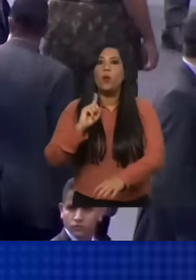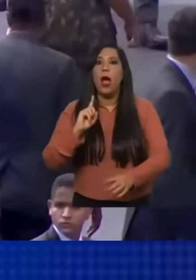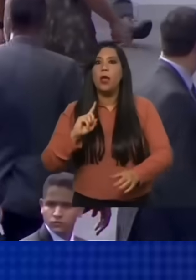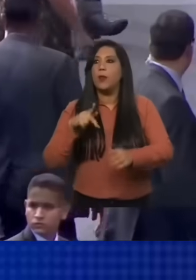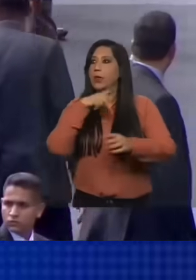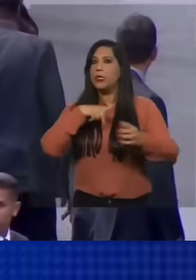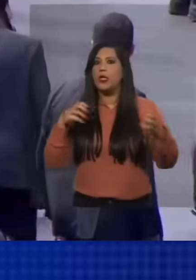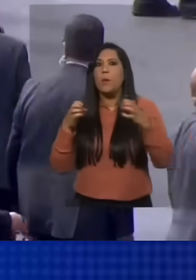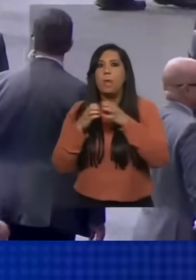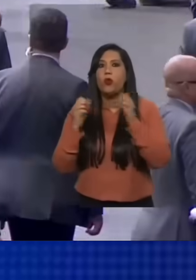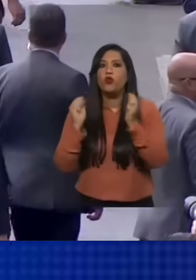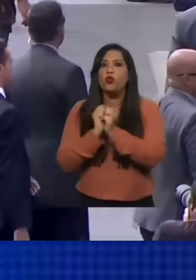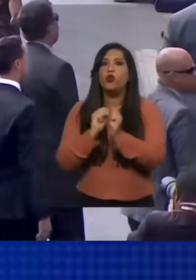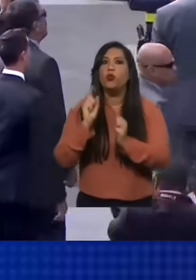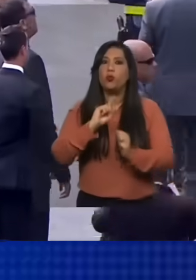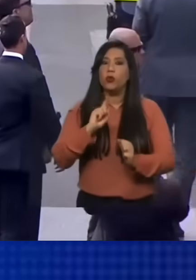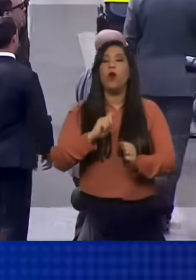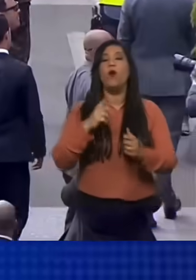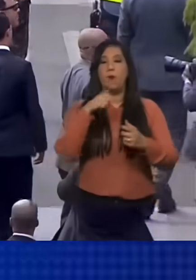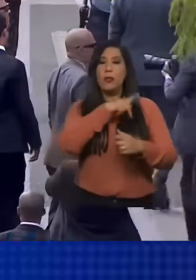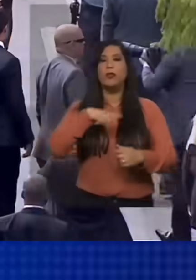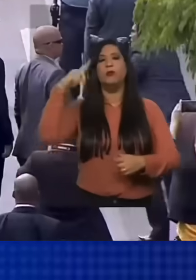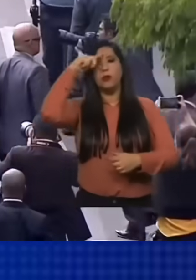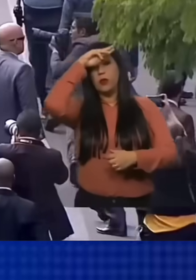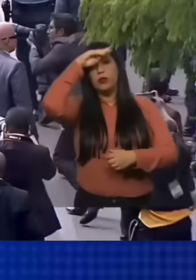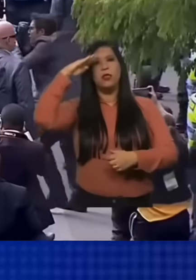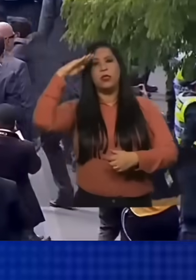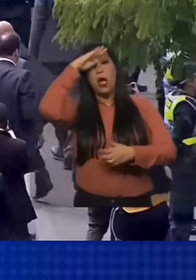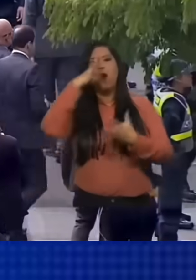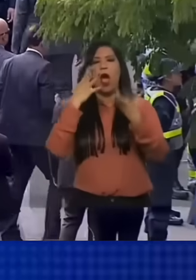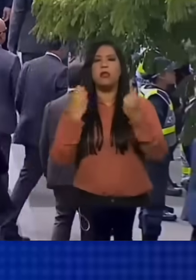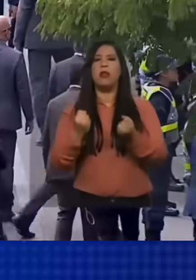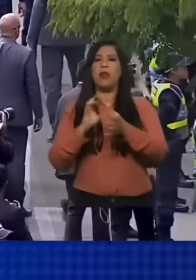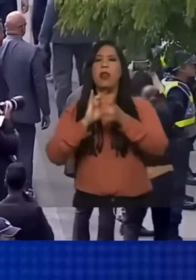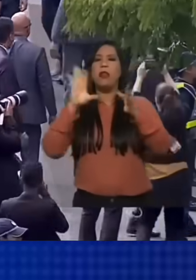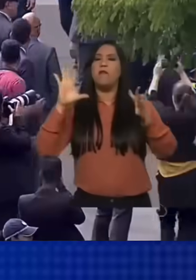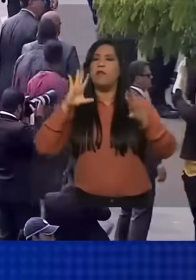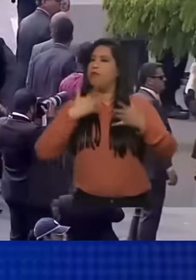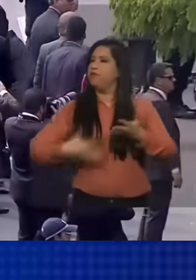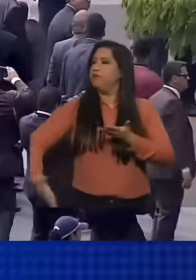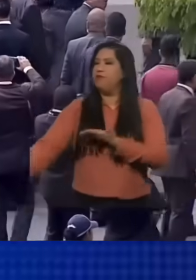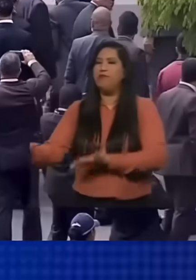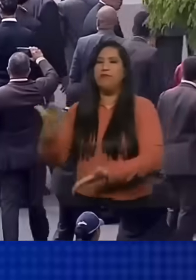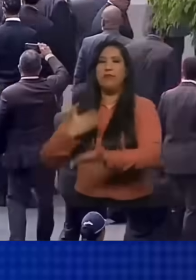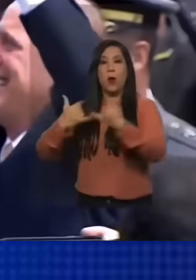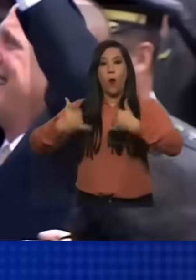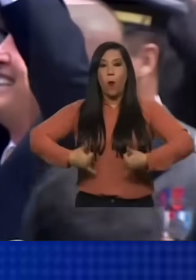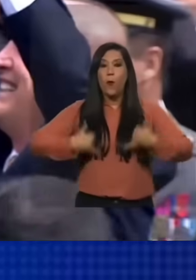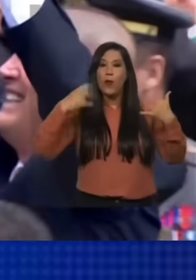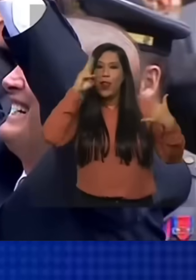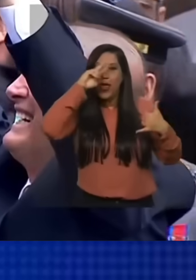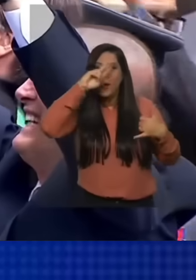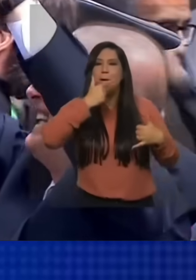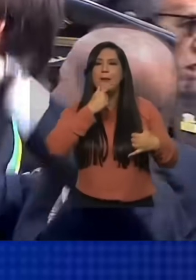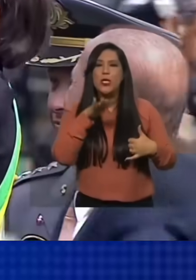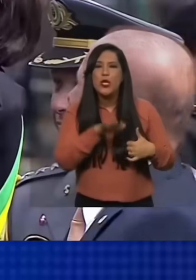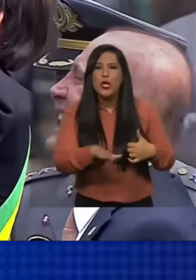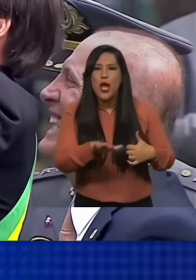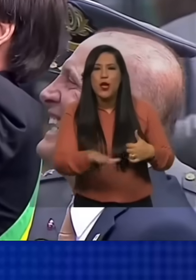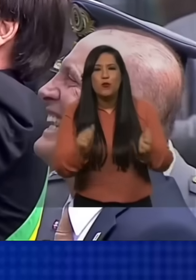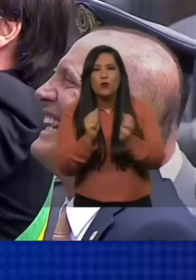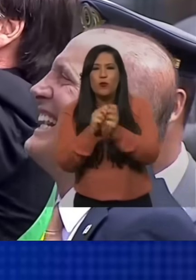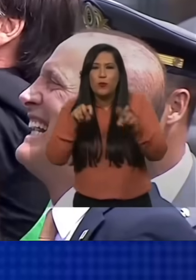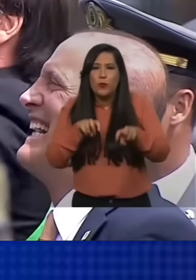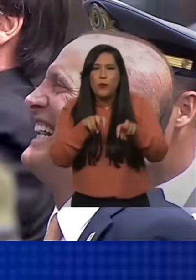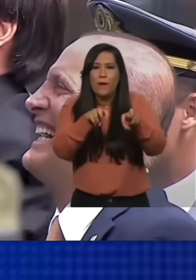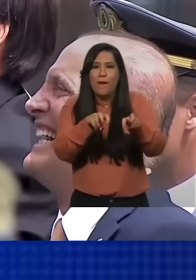desfilou com ele. É a oportunidade de você ver o presidente, né, de perto. Aquela pessoa que você